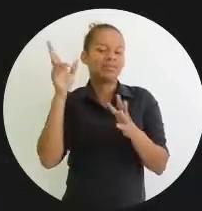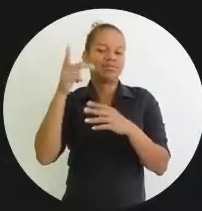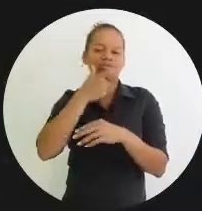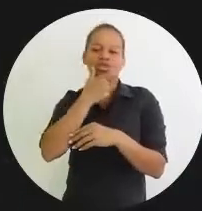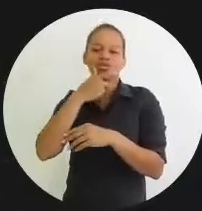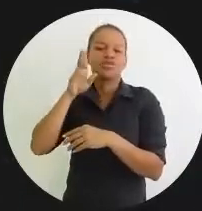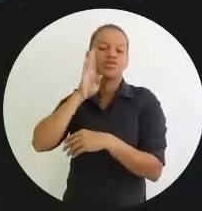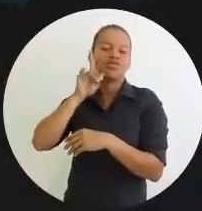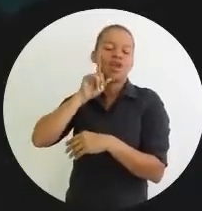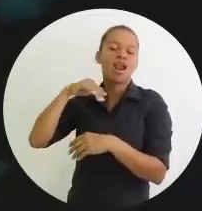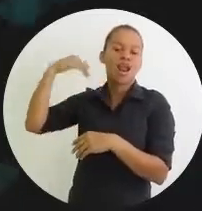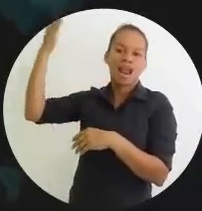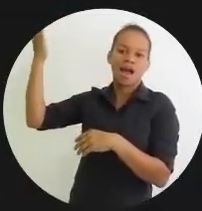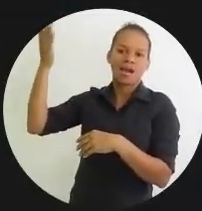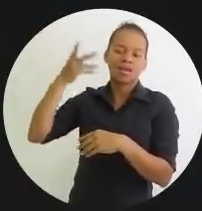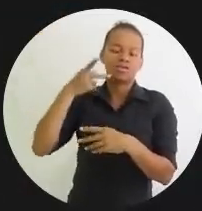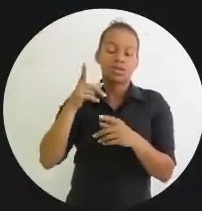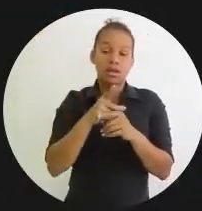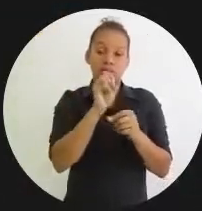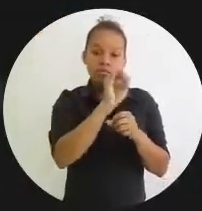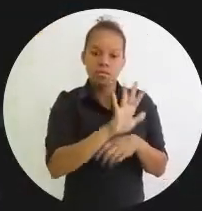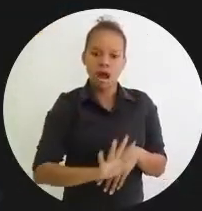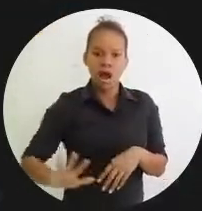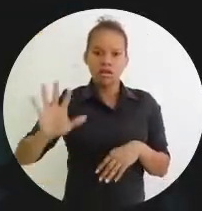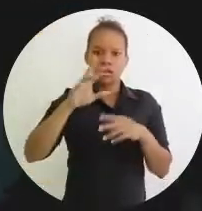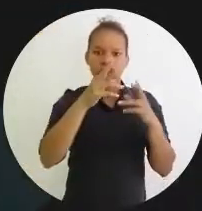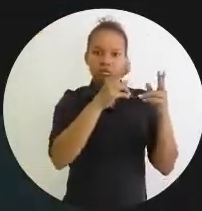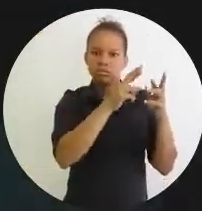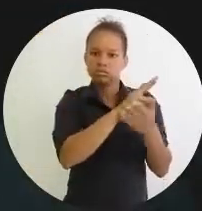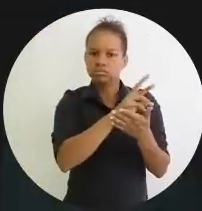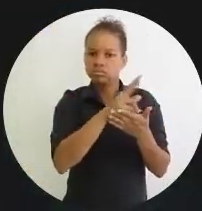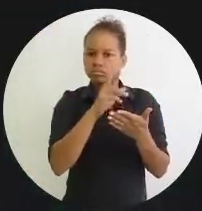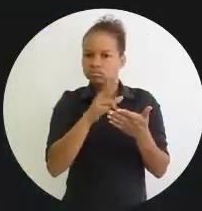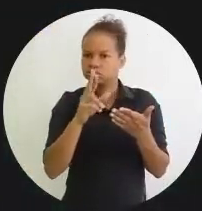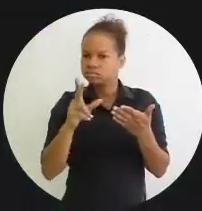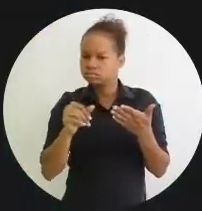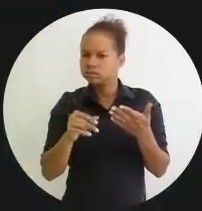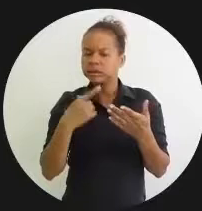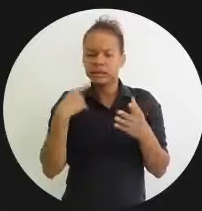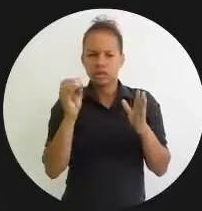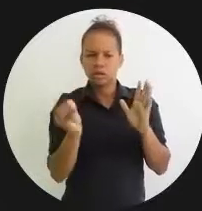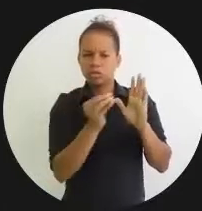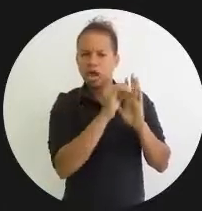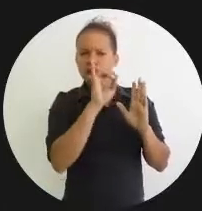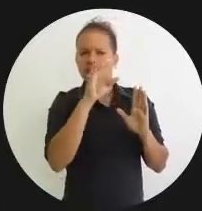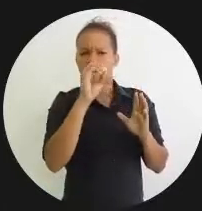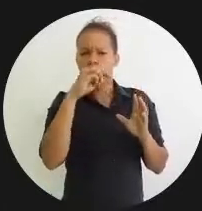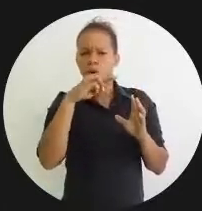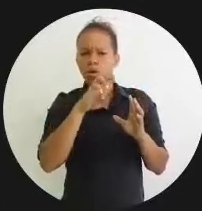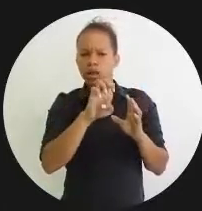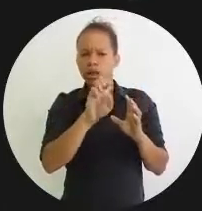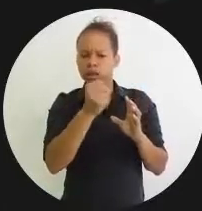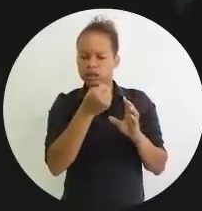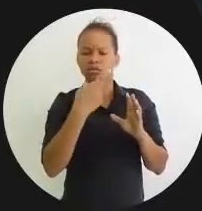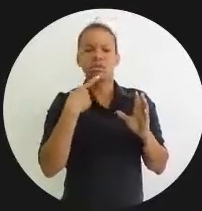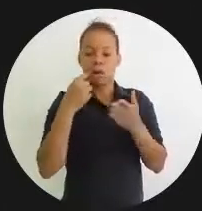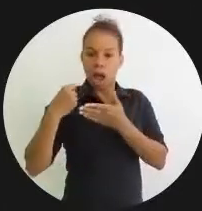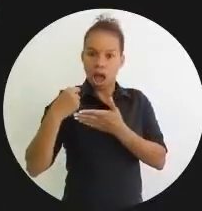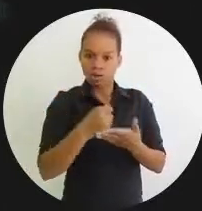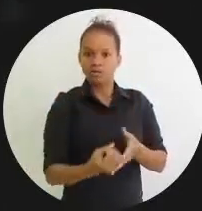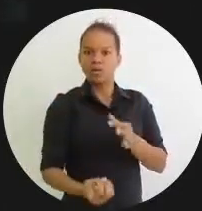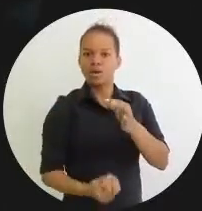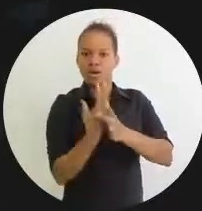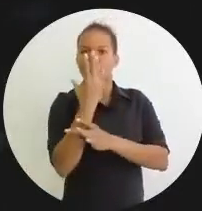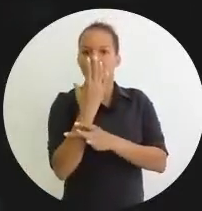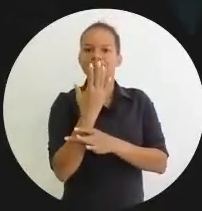ideia. Você tem uma coleção de imagens que são 2 PNGs, que são ícones que você pode usar, até nisso ela ajuda com a criação